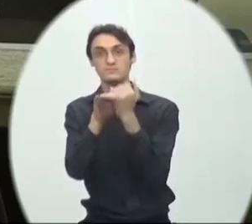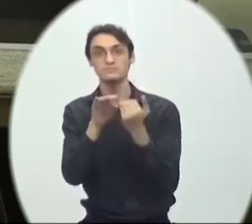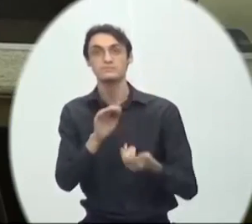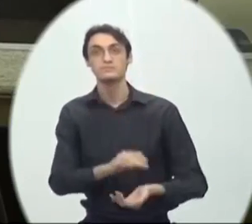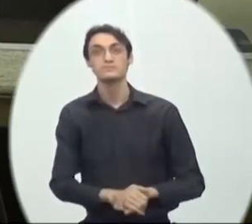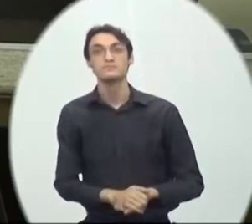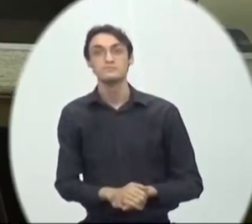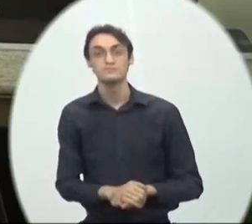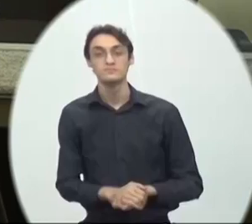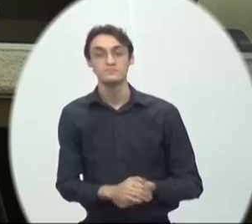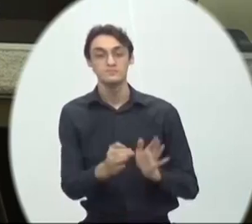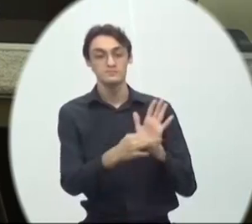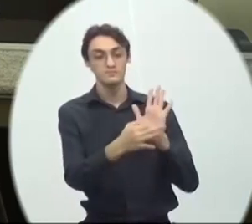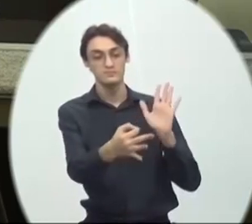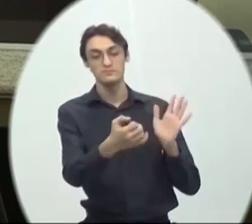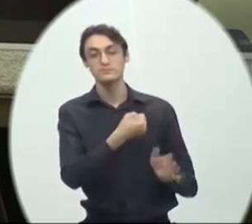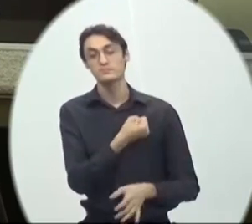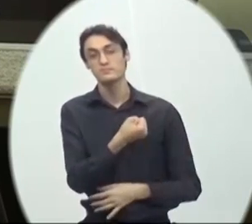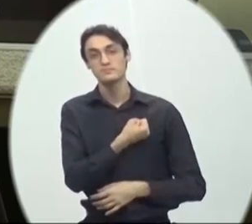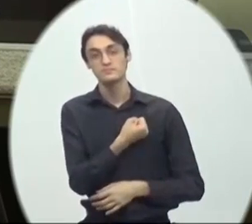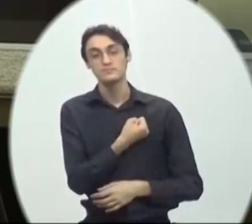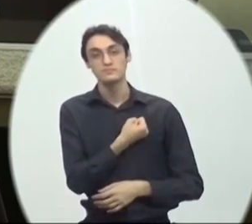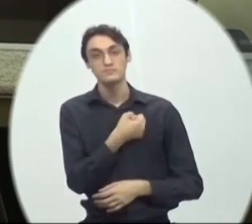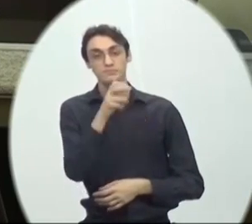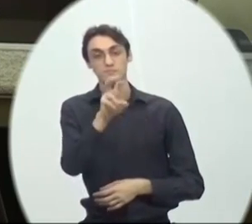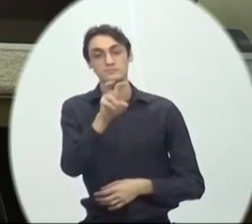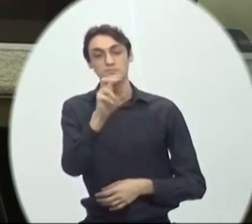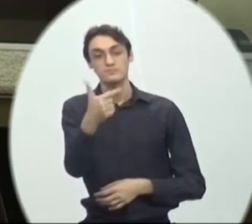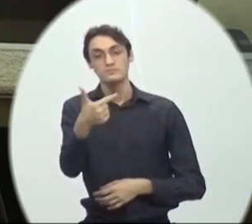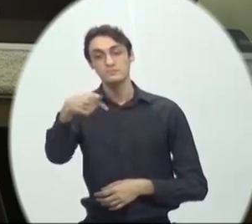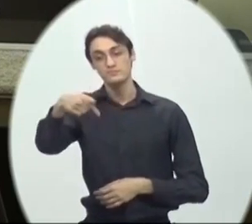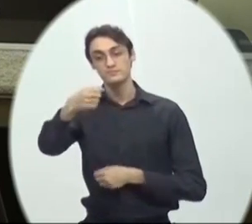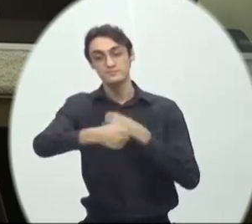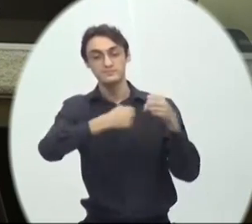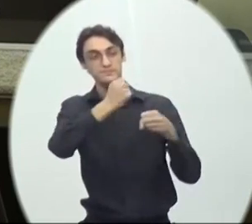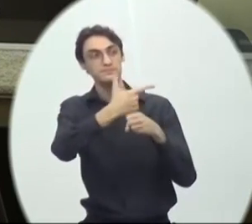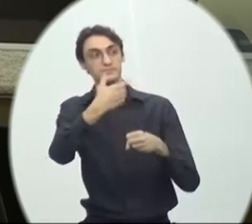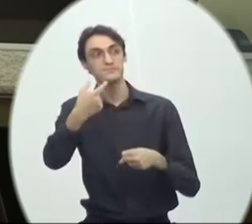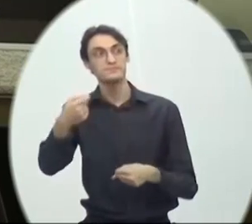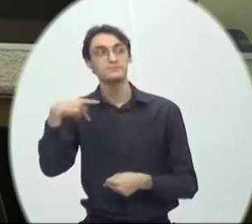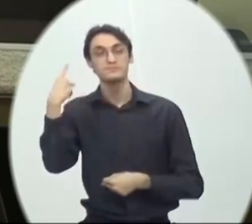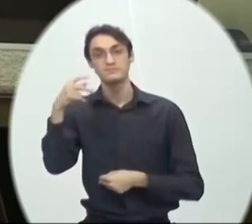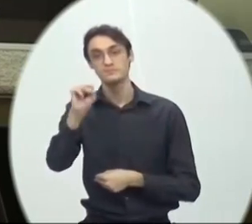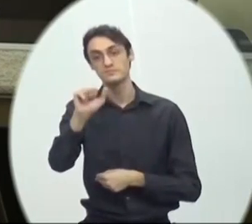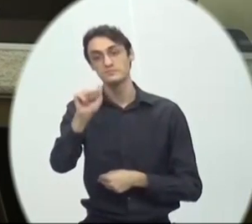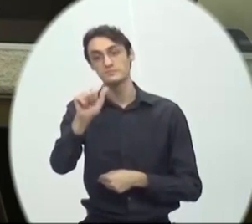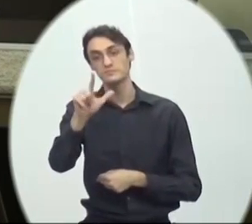unanimidade. Indicação número 527/2020, autor Salésio Lima.